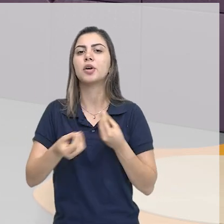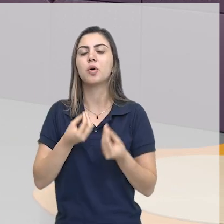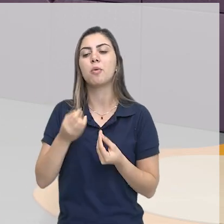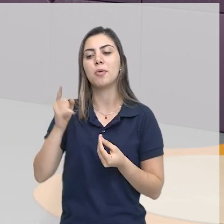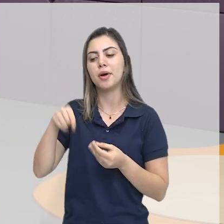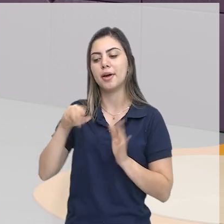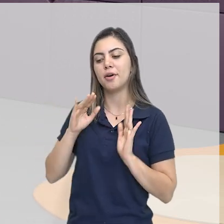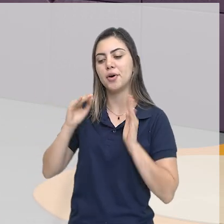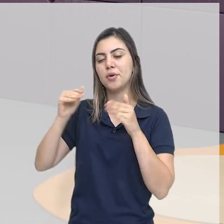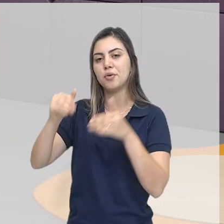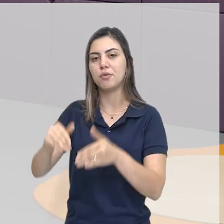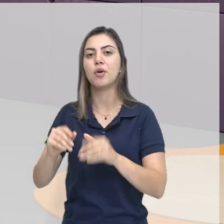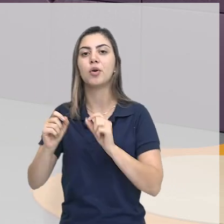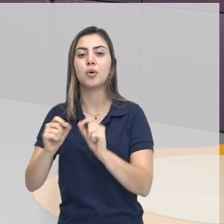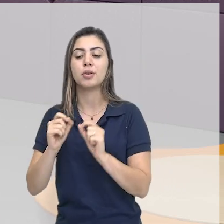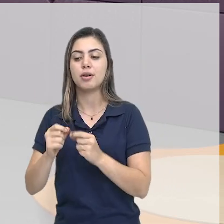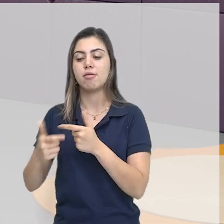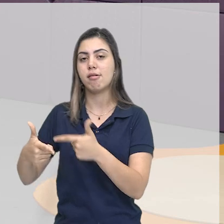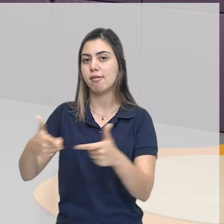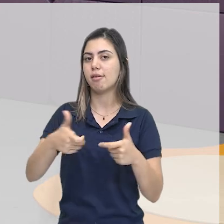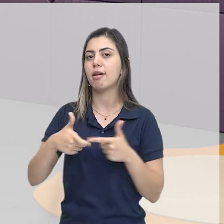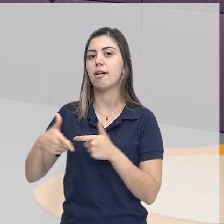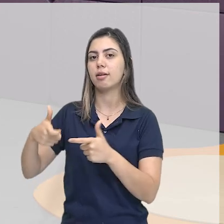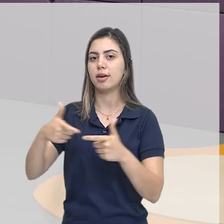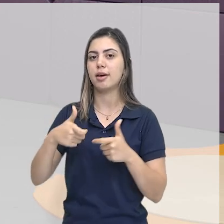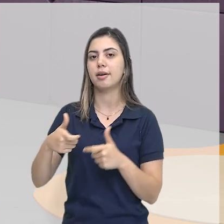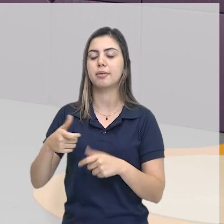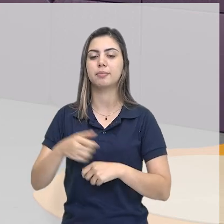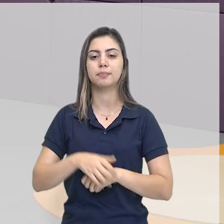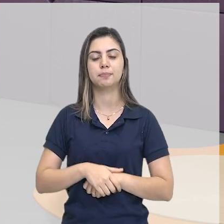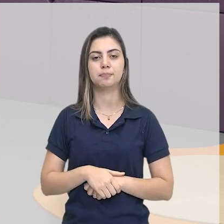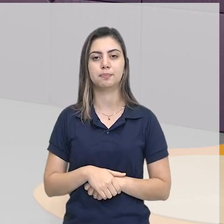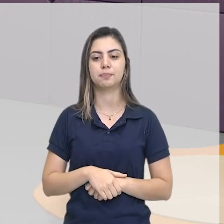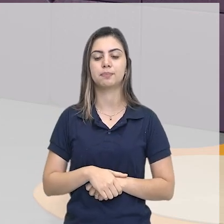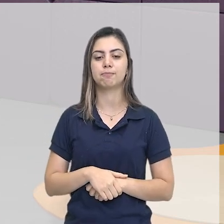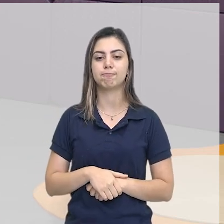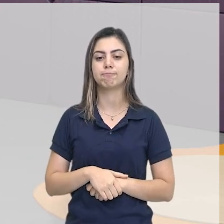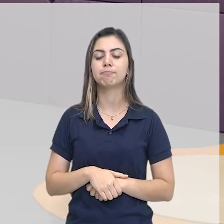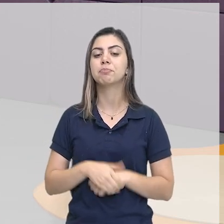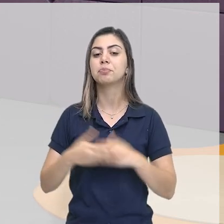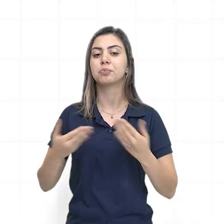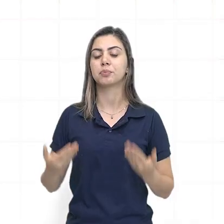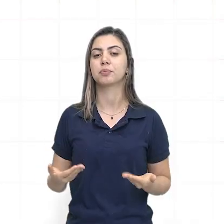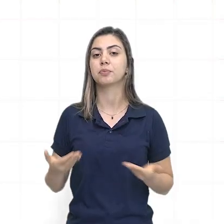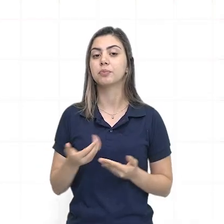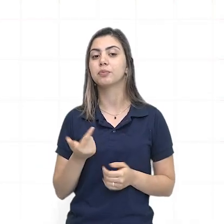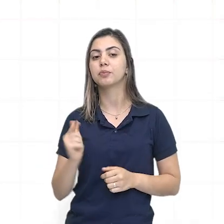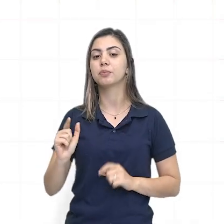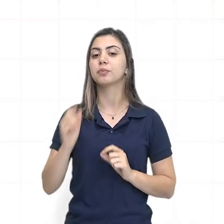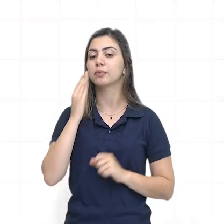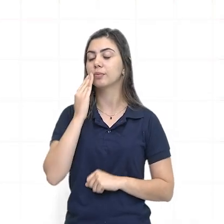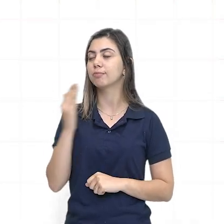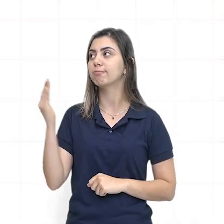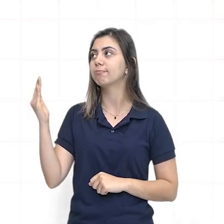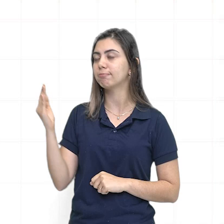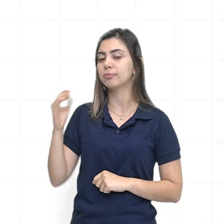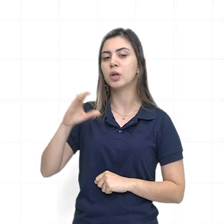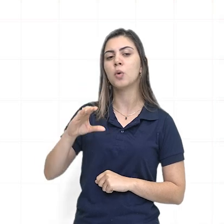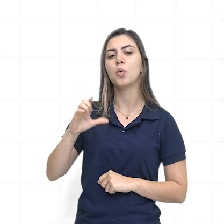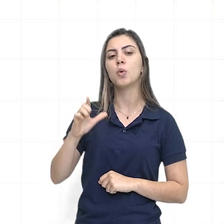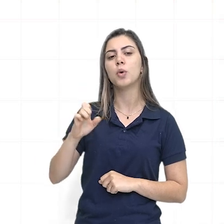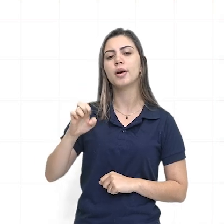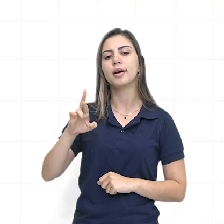atividades voltadas às guerras, tá bom? O clero, né, ele era composto